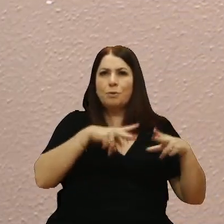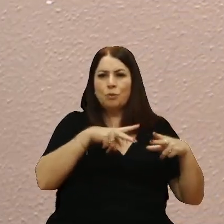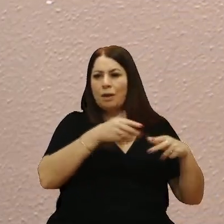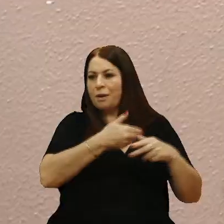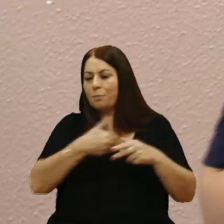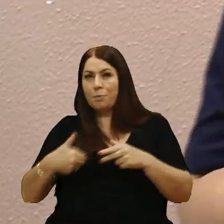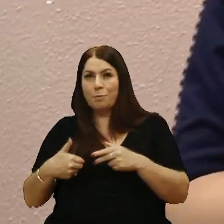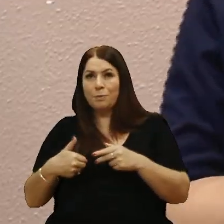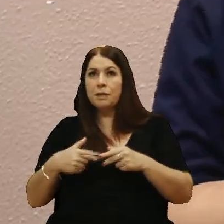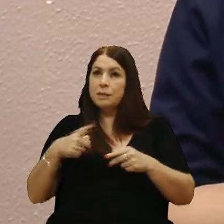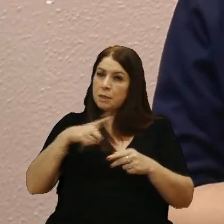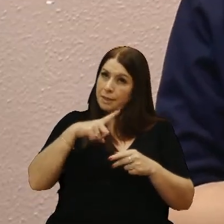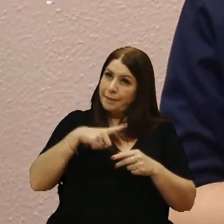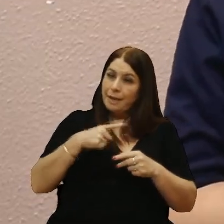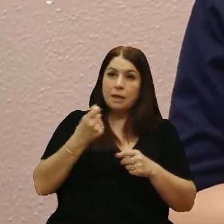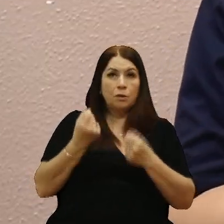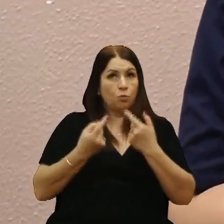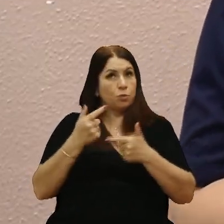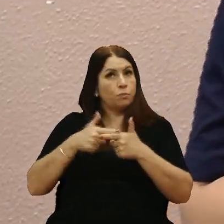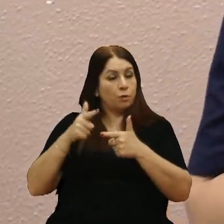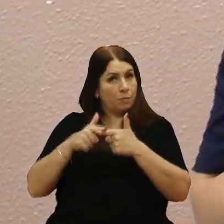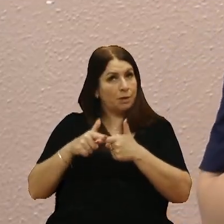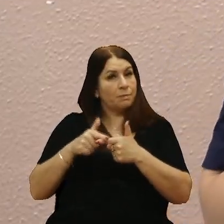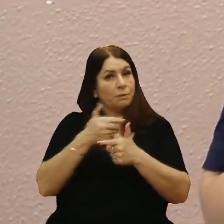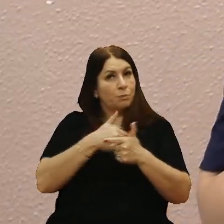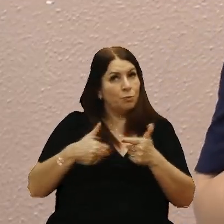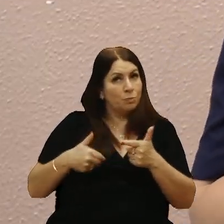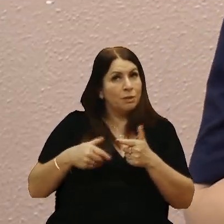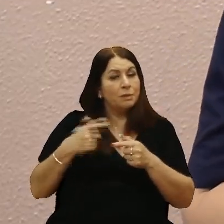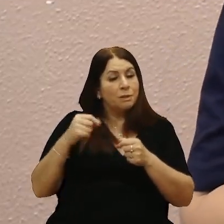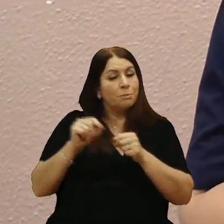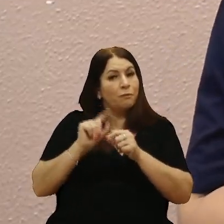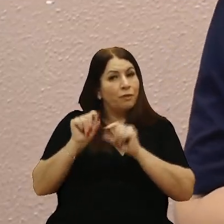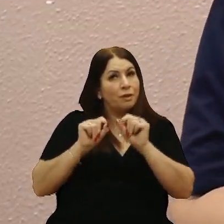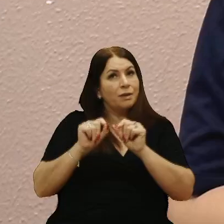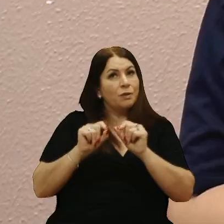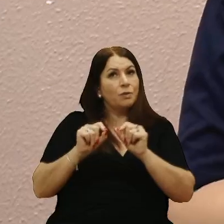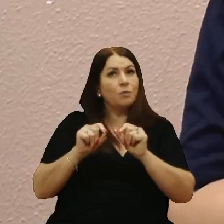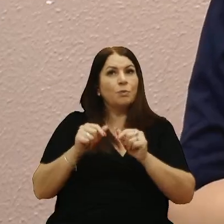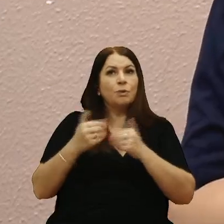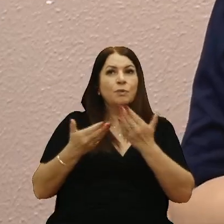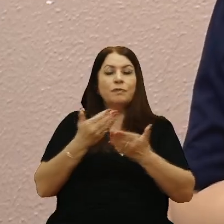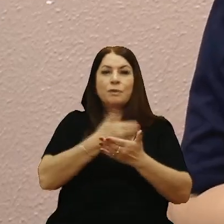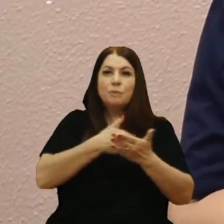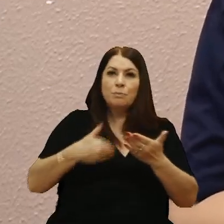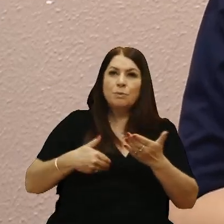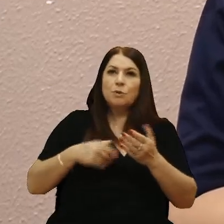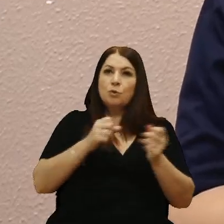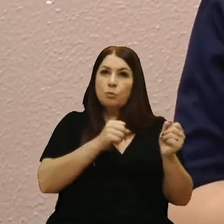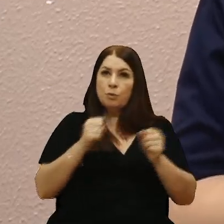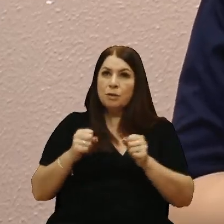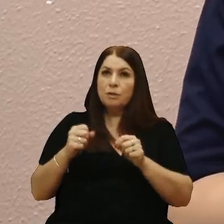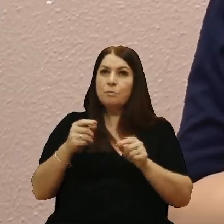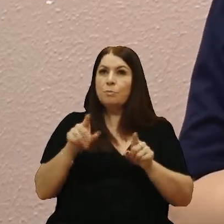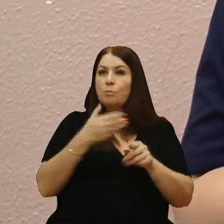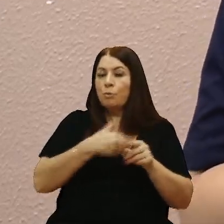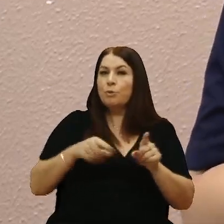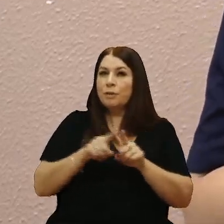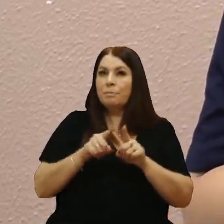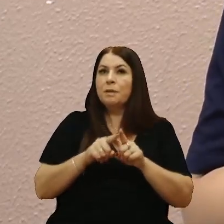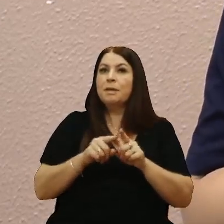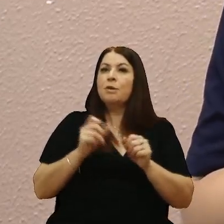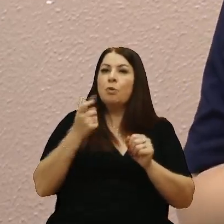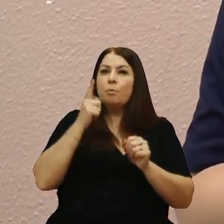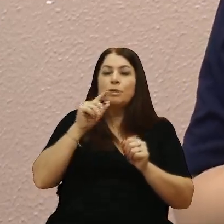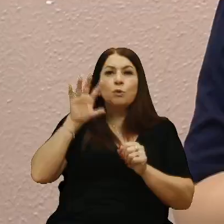Se existe é porque tem alguns problemas na escola pública e nós precisamos tratar enquanto serviço público, enquanto poder público, né? Então, que a gente